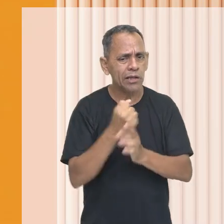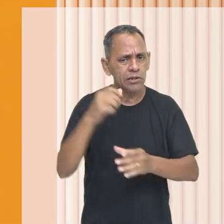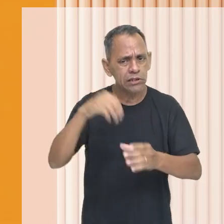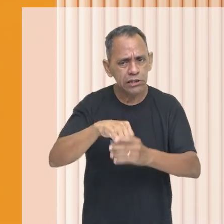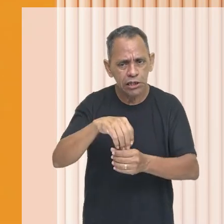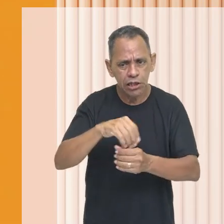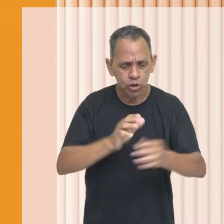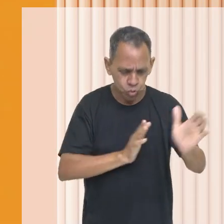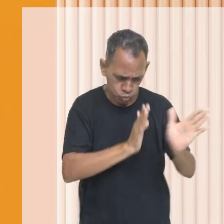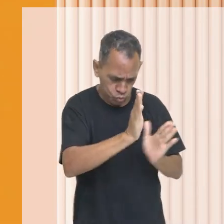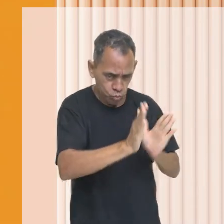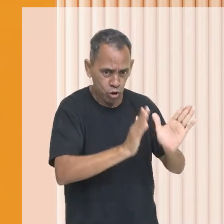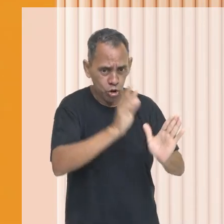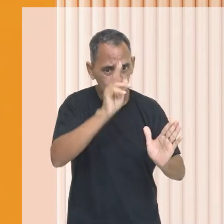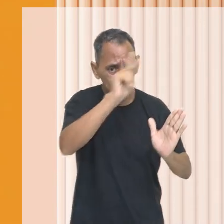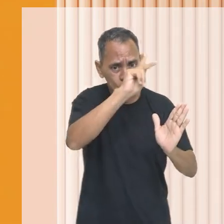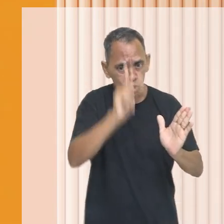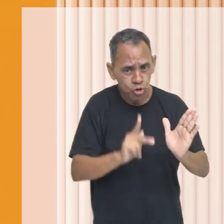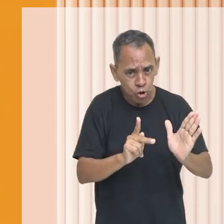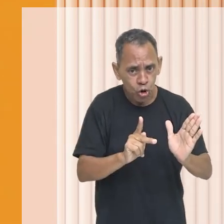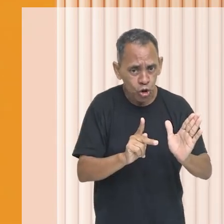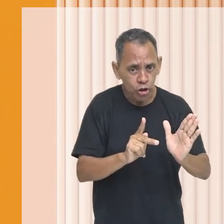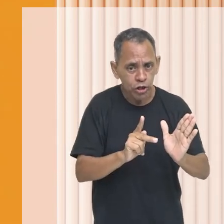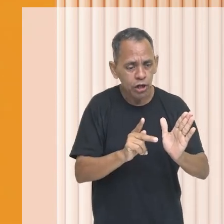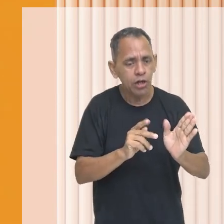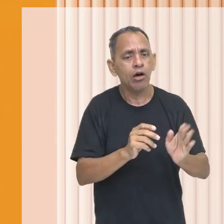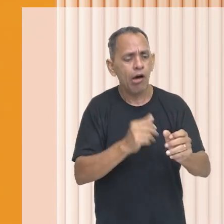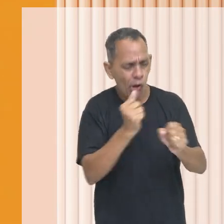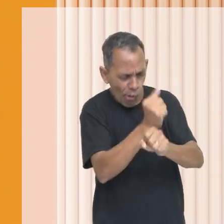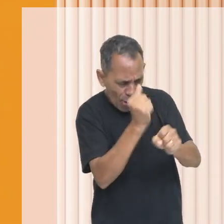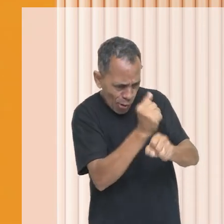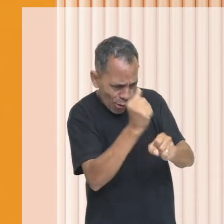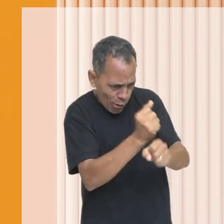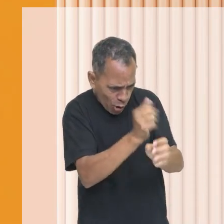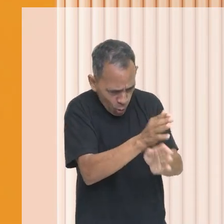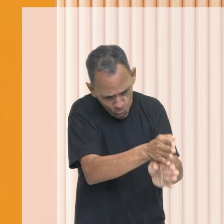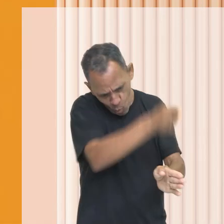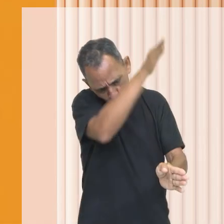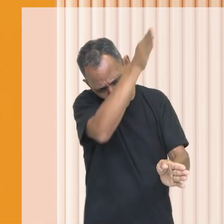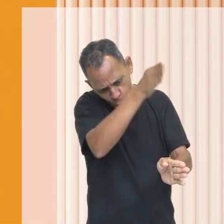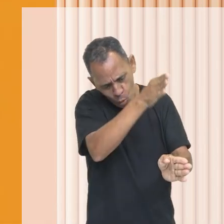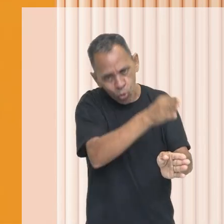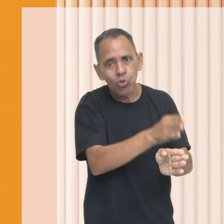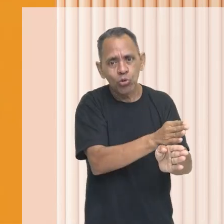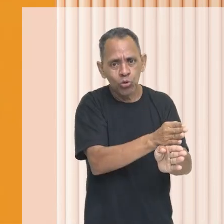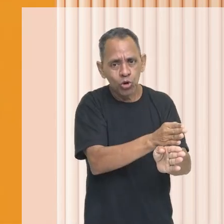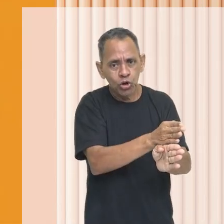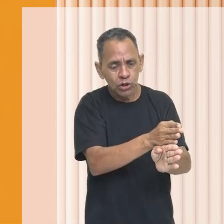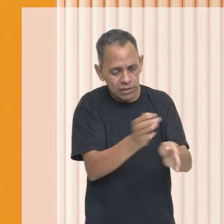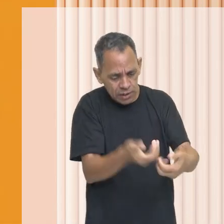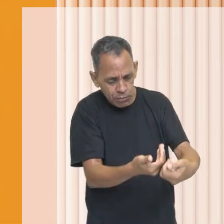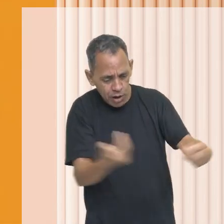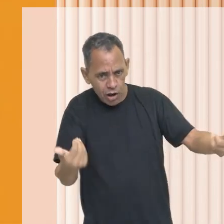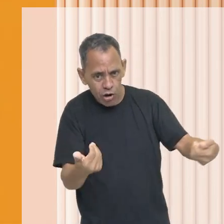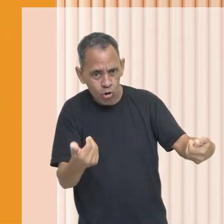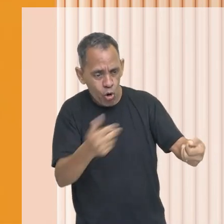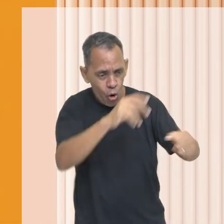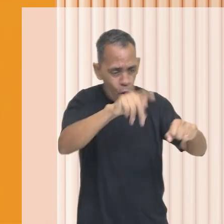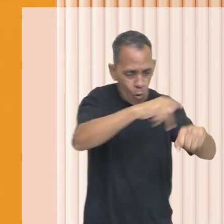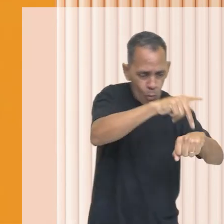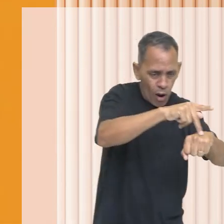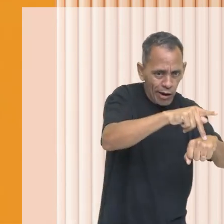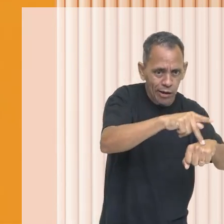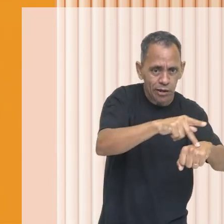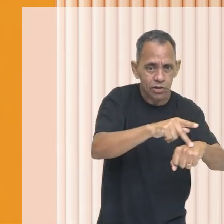um muro que dividiu o país entre o Ocidente e o Oriente. Então a queda, né, desse